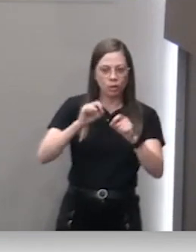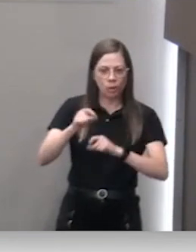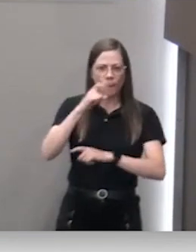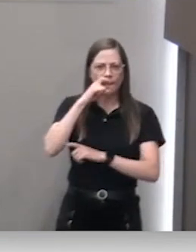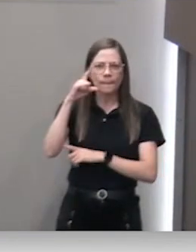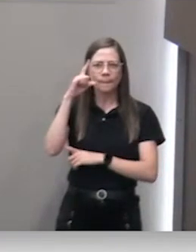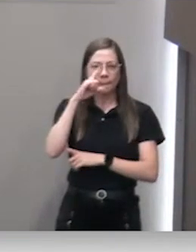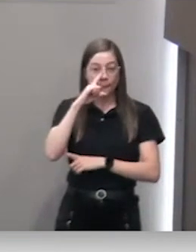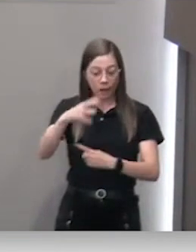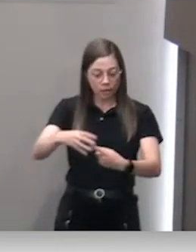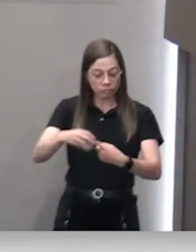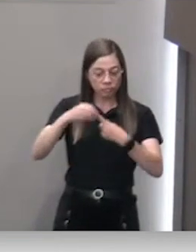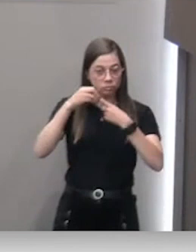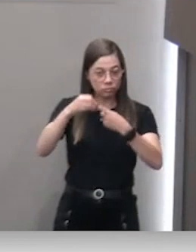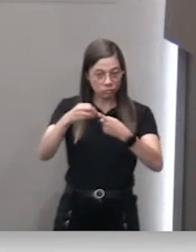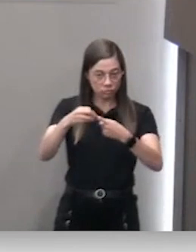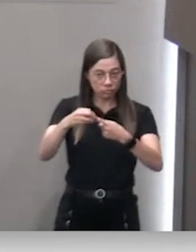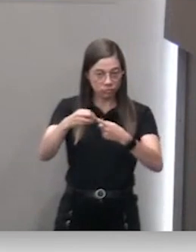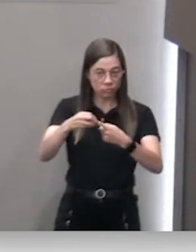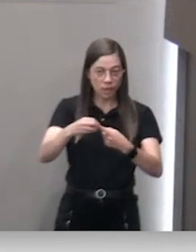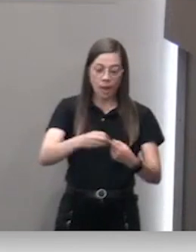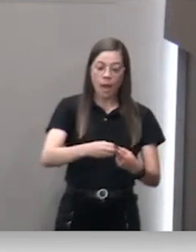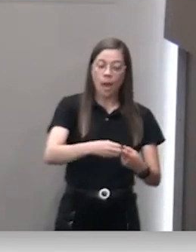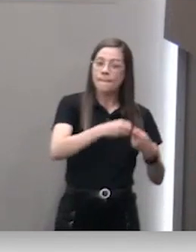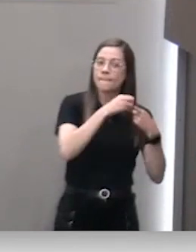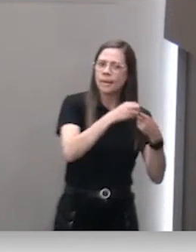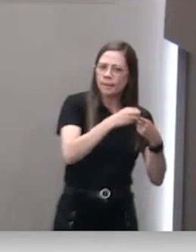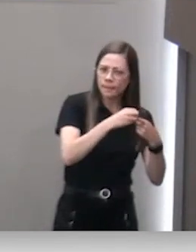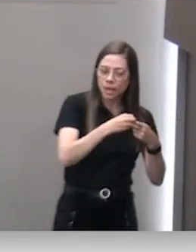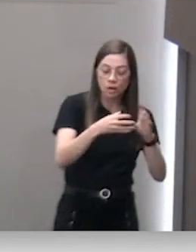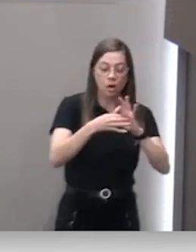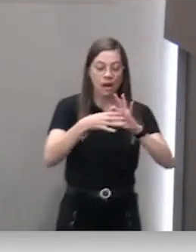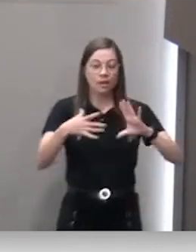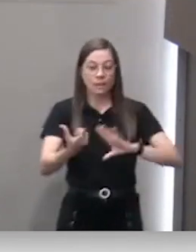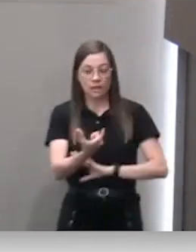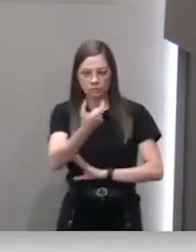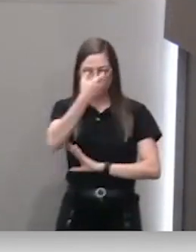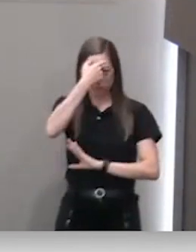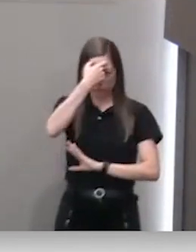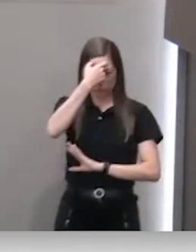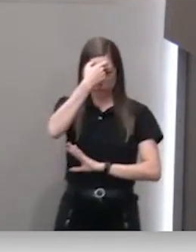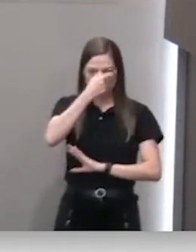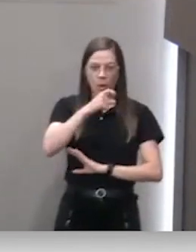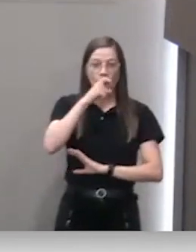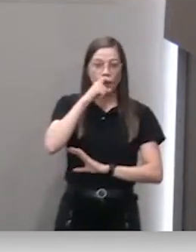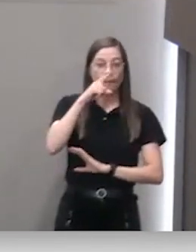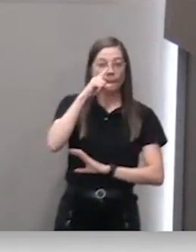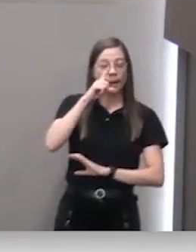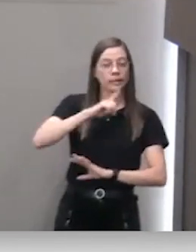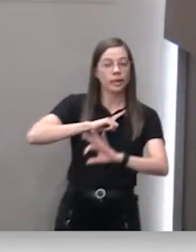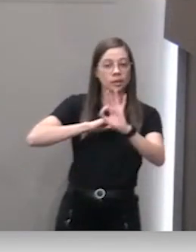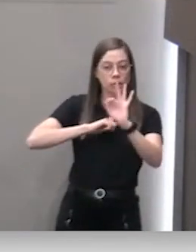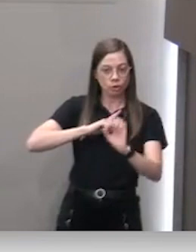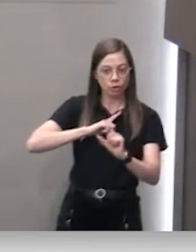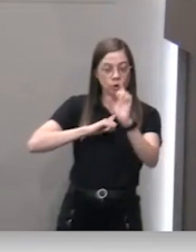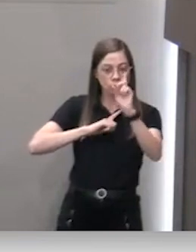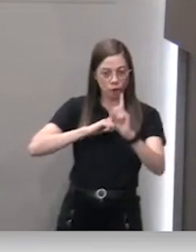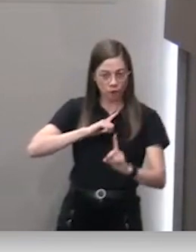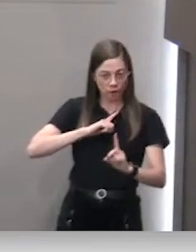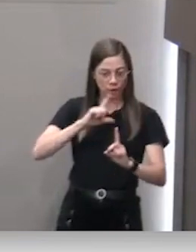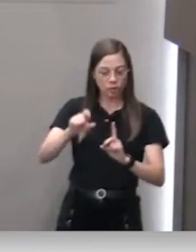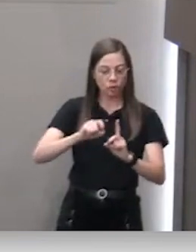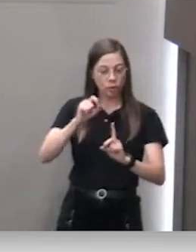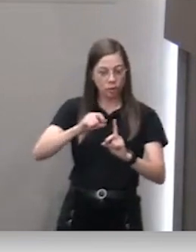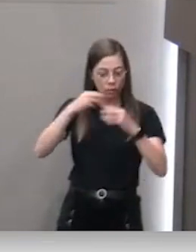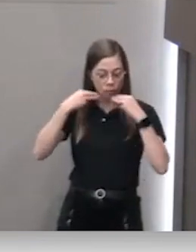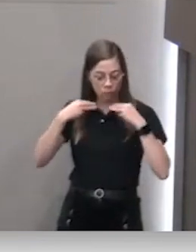primazia e a liberdade de consciência. Os pais, quando for o caso, têm direito que recebam educação religiosa e moral